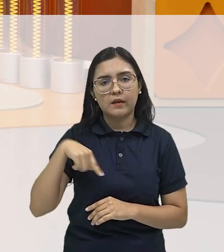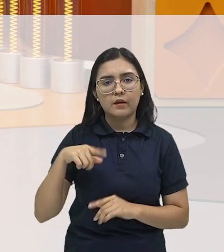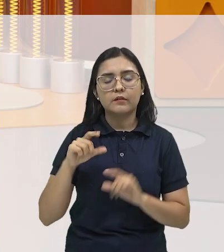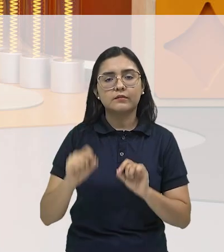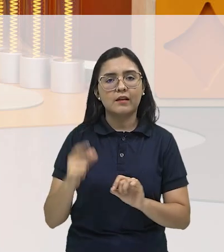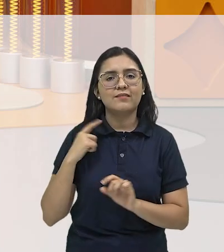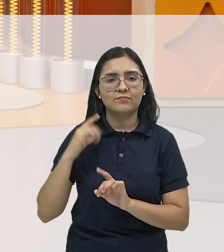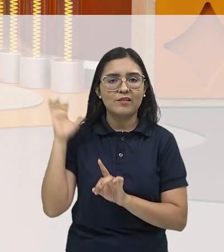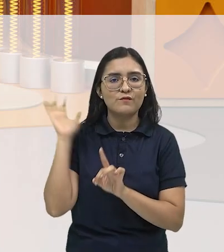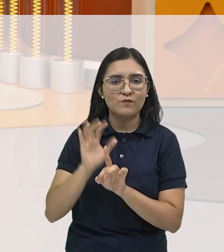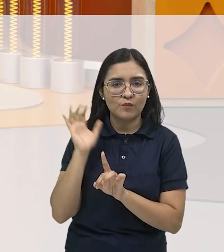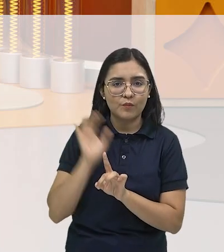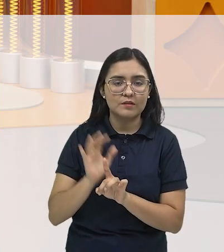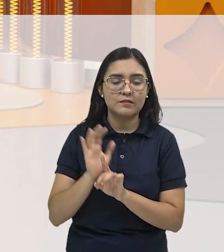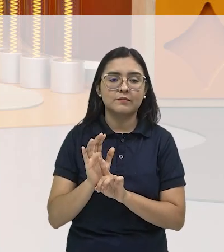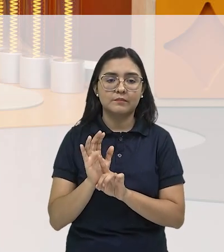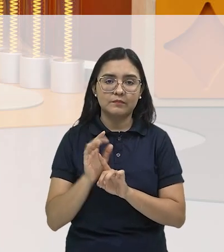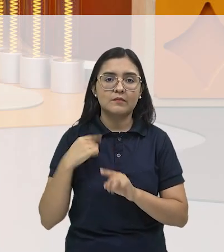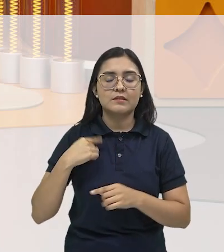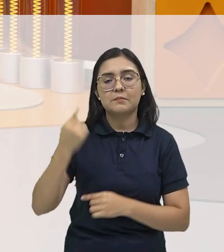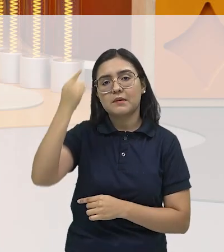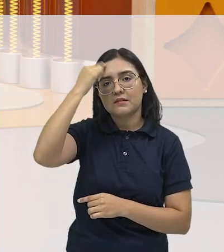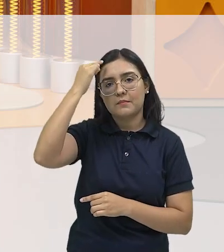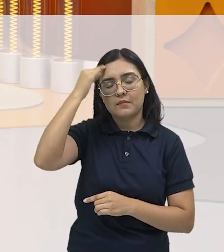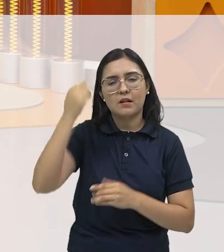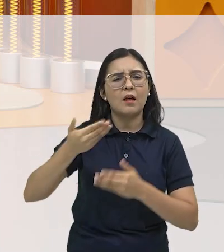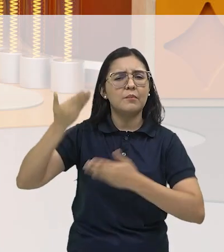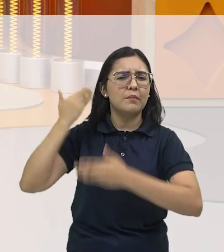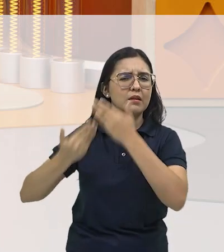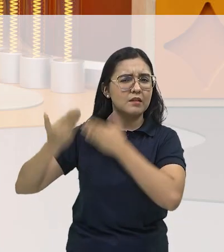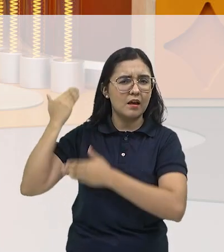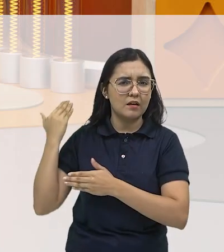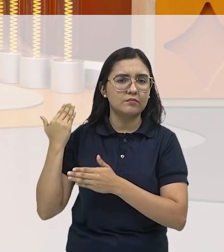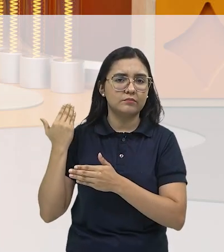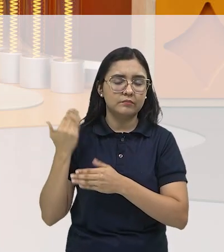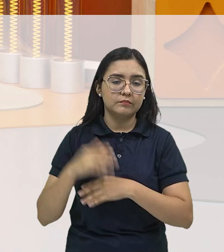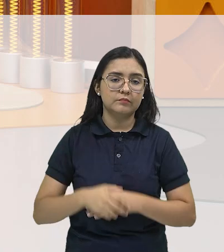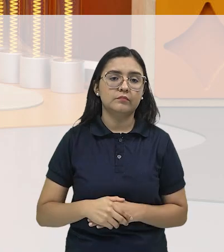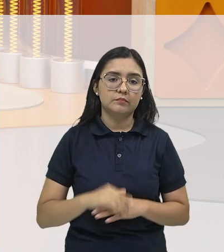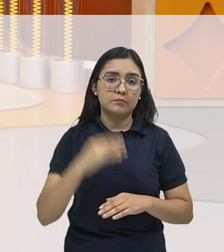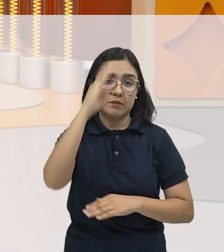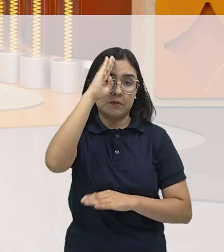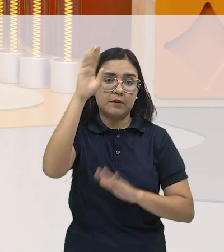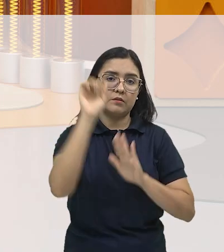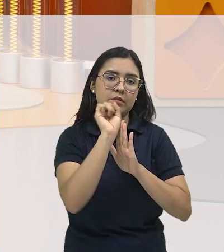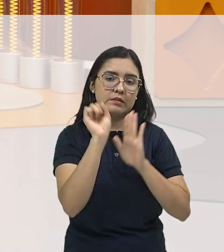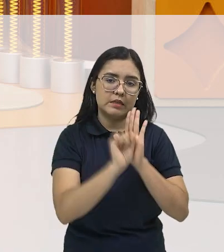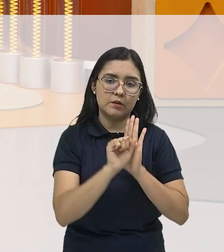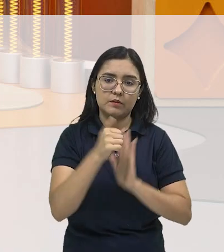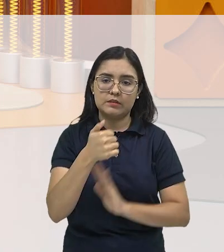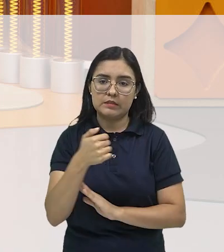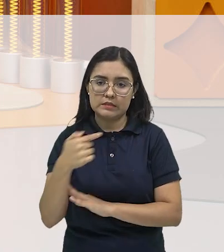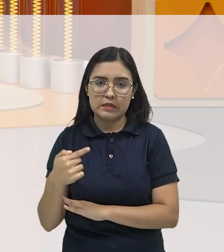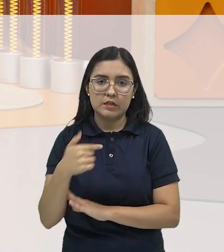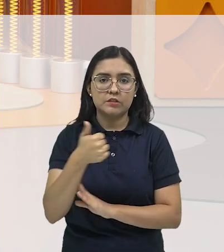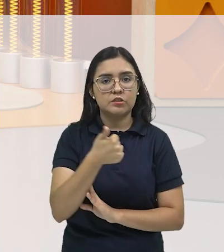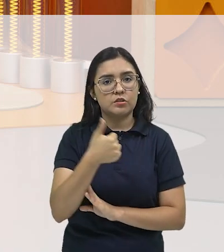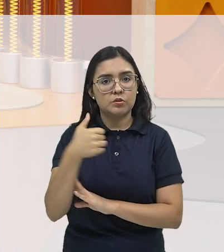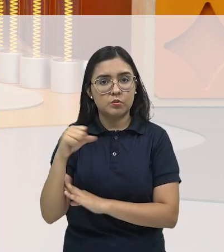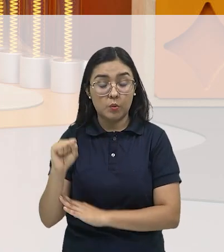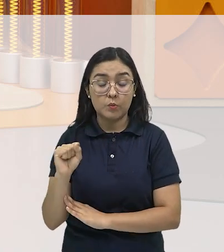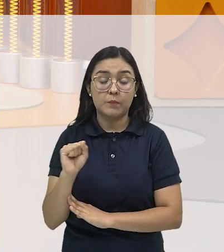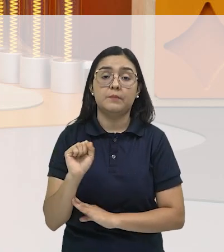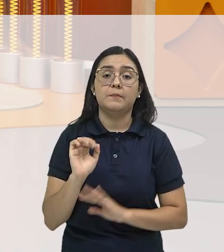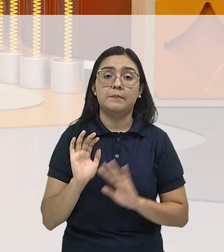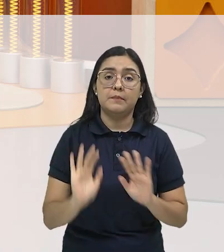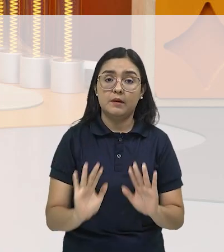é influenciada por essas formas de pensar, que foram desenvolvidas ali principalmente no século 17 e 18, não é?